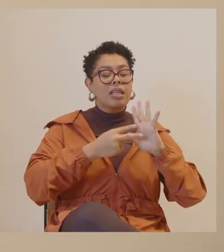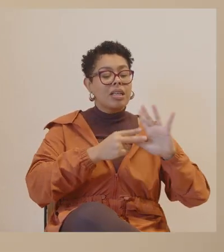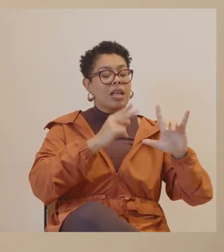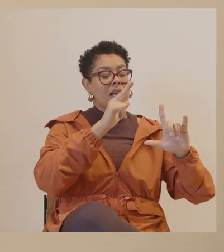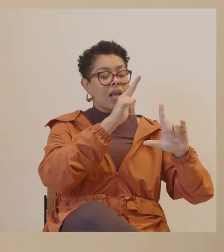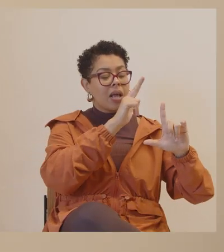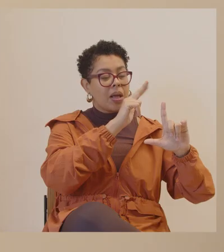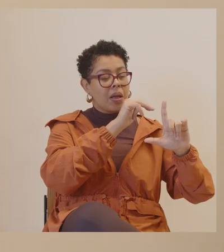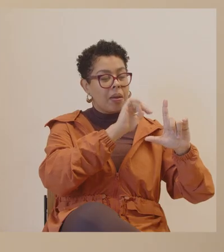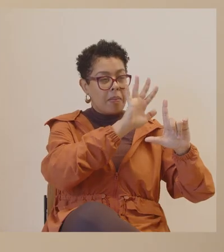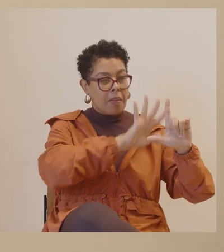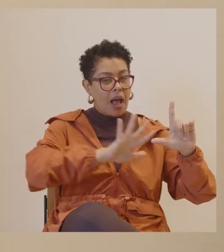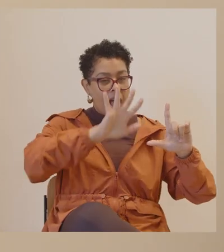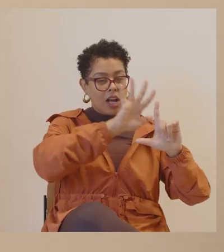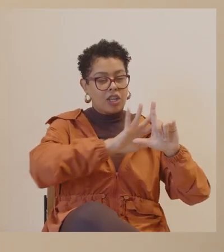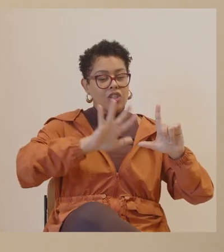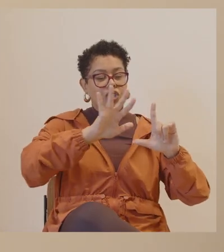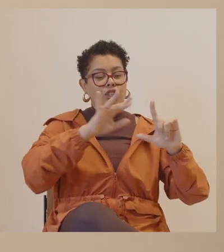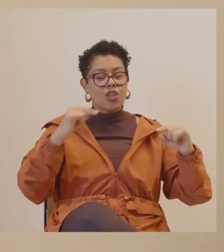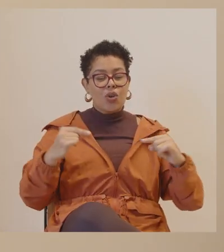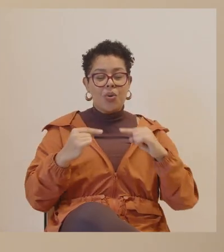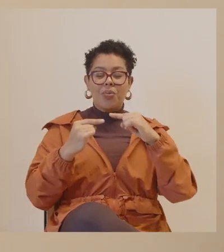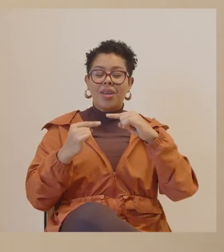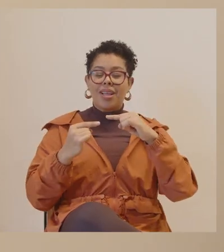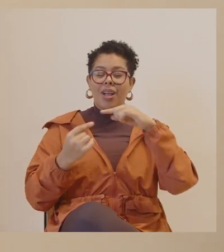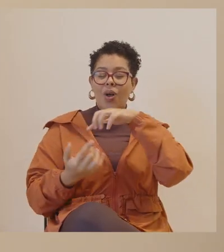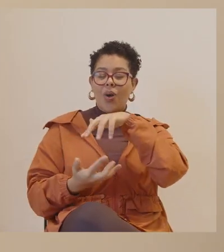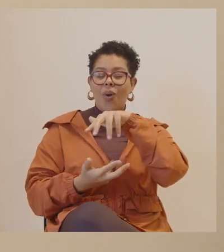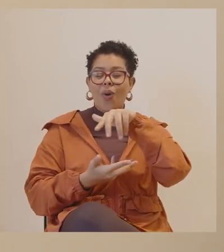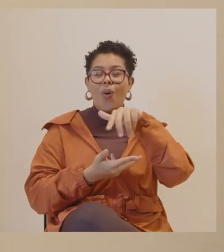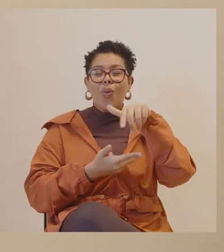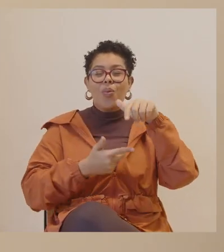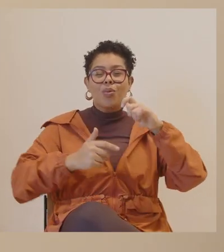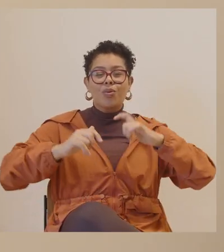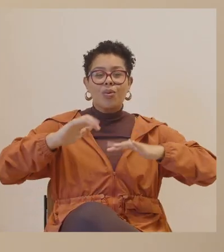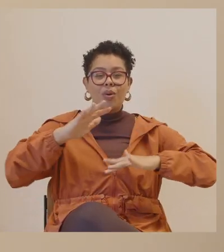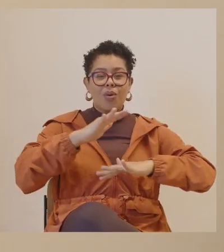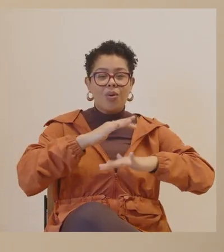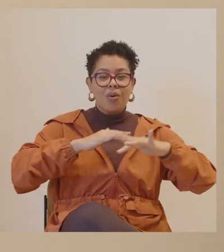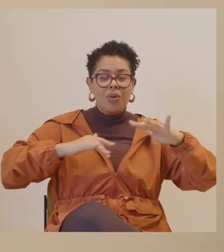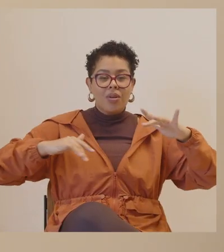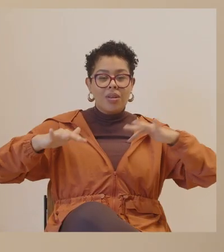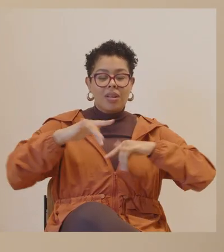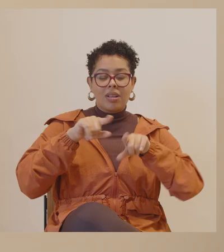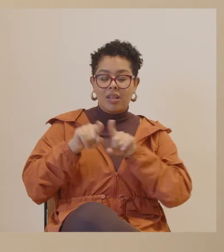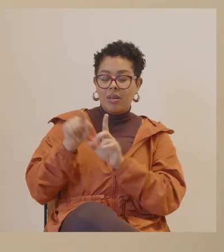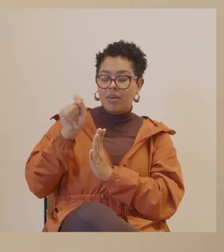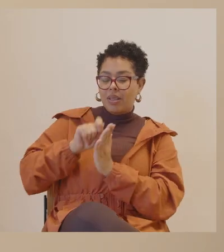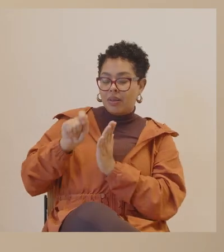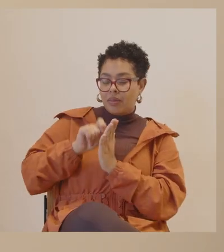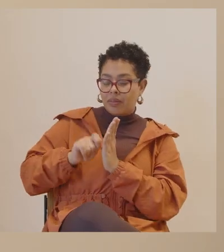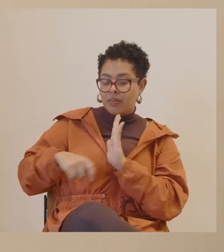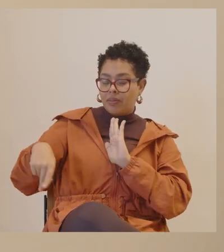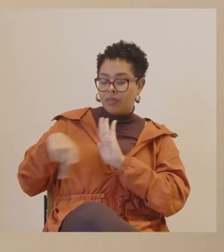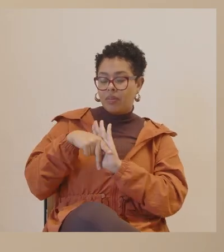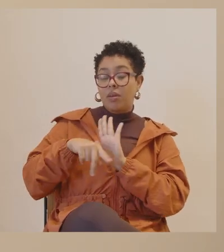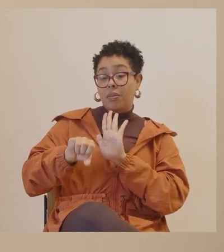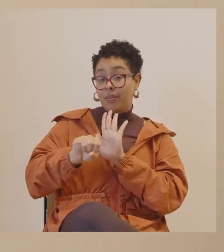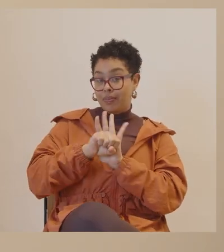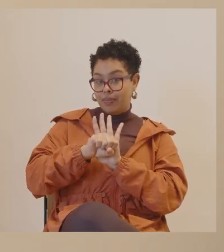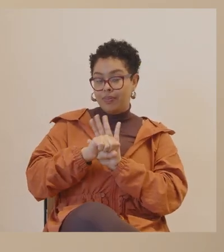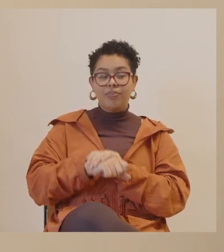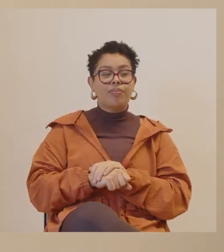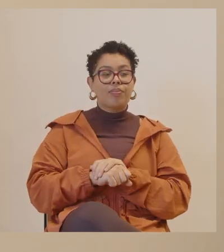flutuante, né? E as trocas do pintor com escritores, intelectuais simbolistas, né? Só